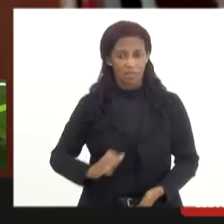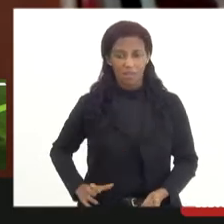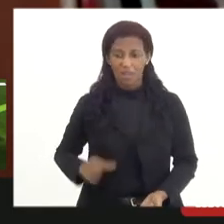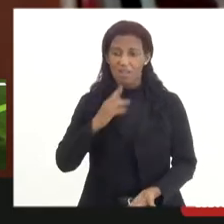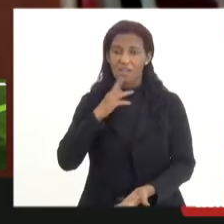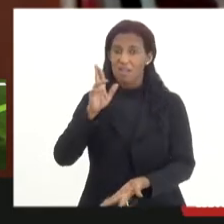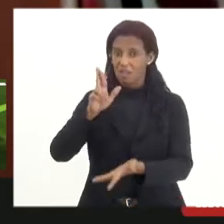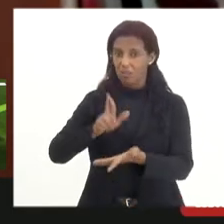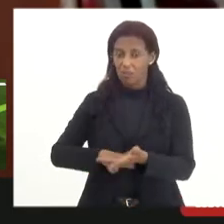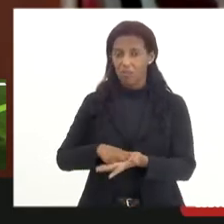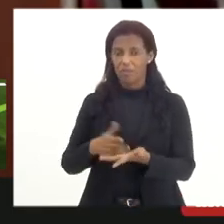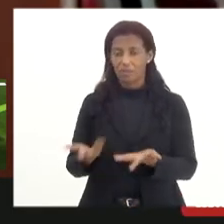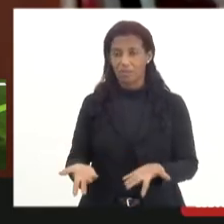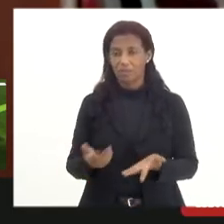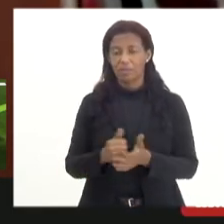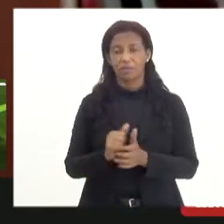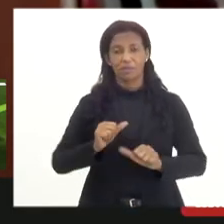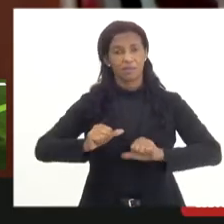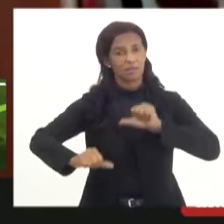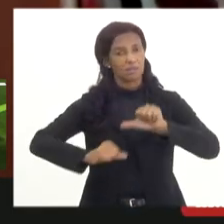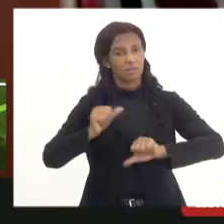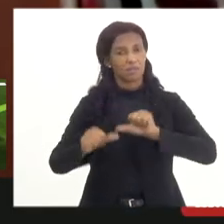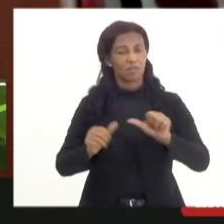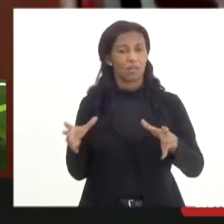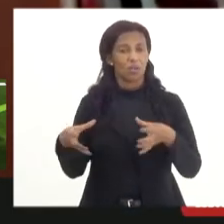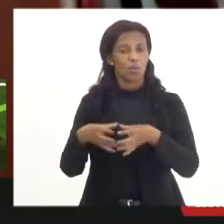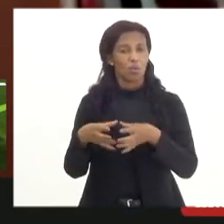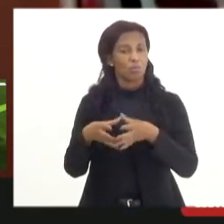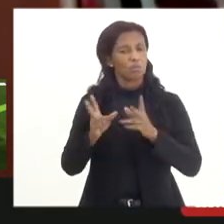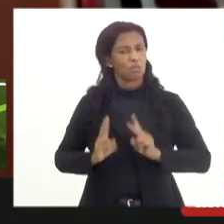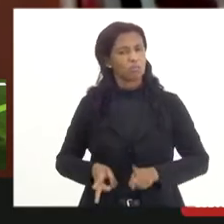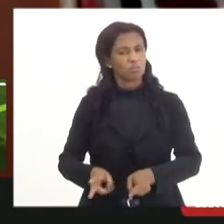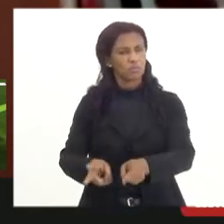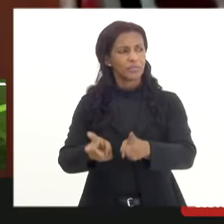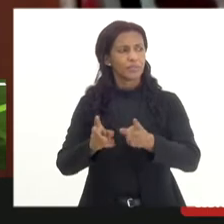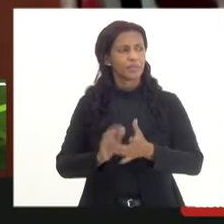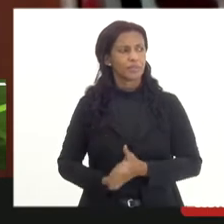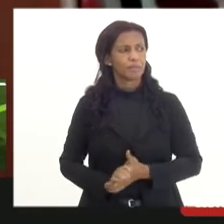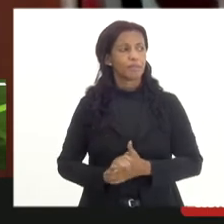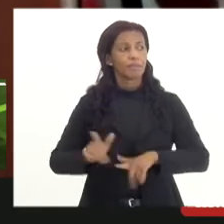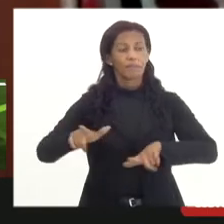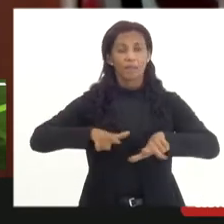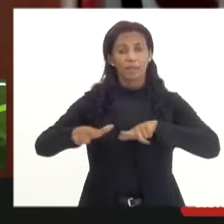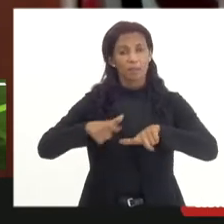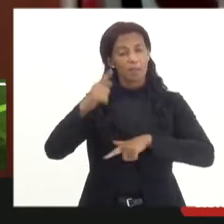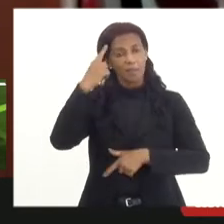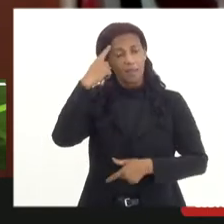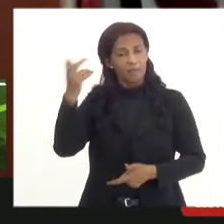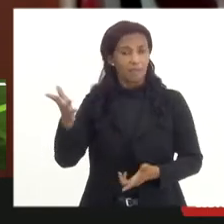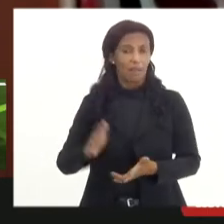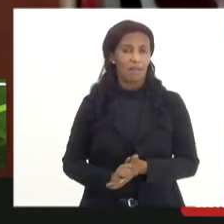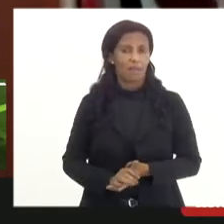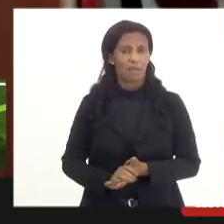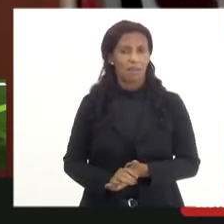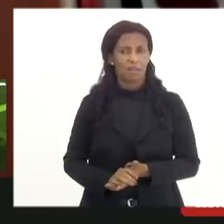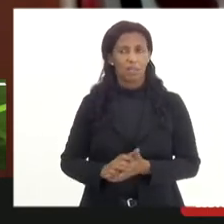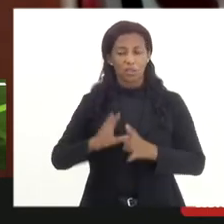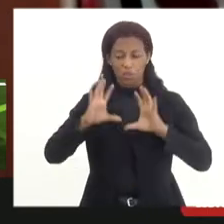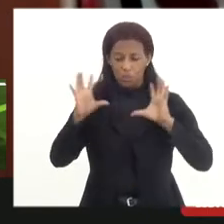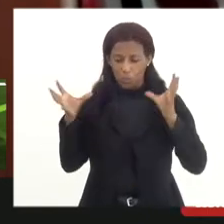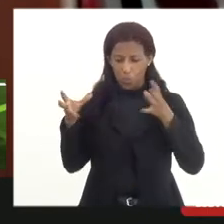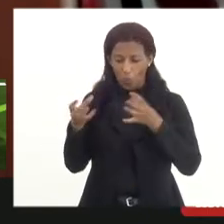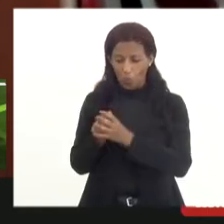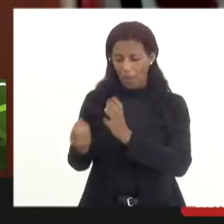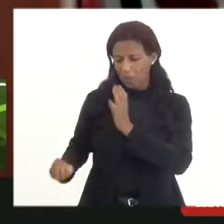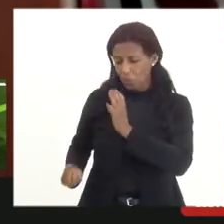reconhecendo isso, está, né, transformando essa comissão em comissão permanente e trabalhar com essa ideia, trabalhar com a ideia de complexo produtivo,